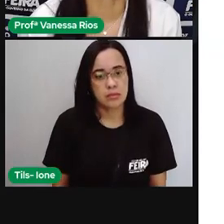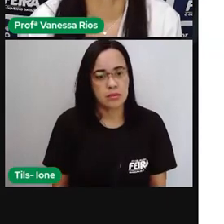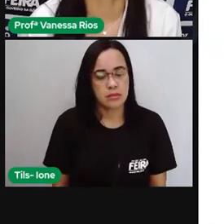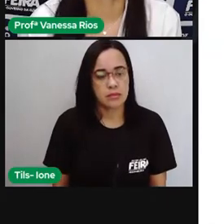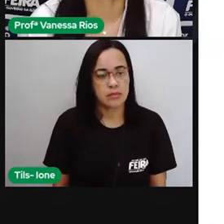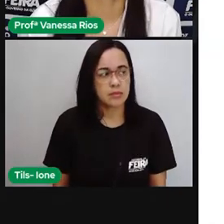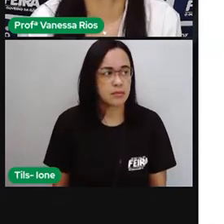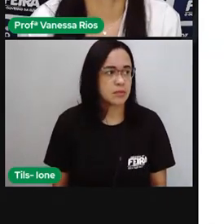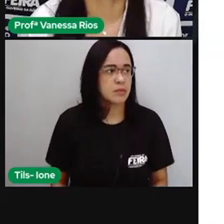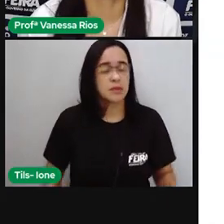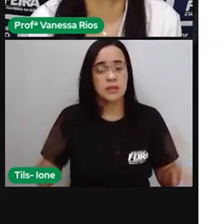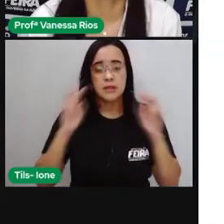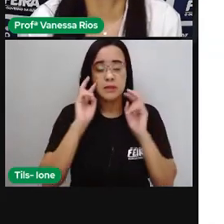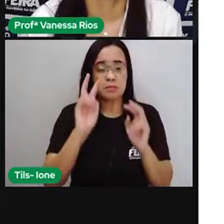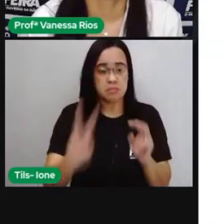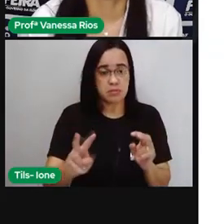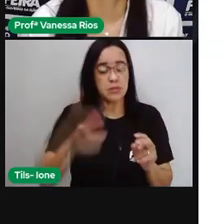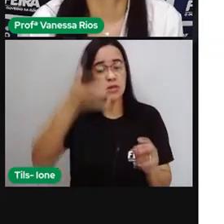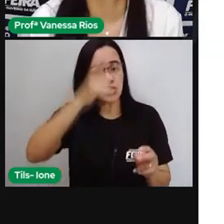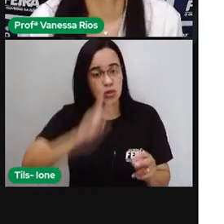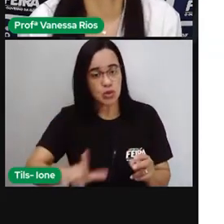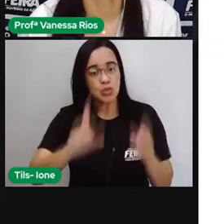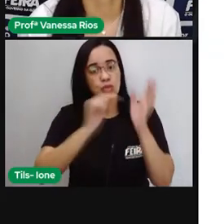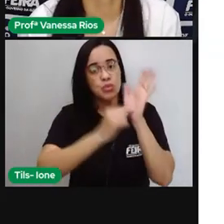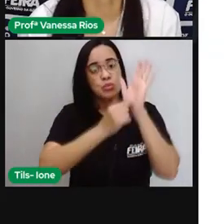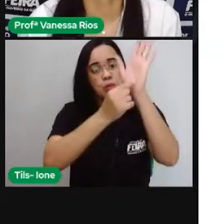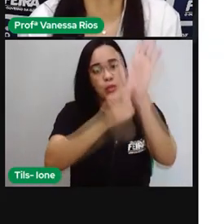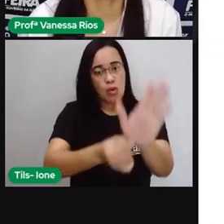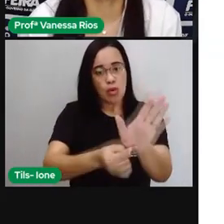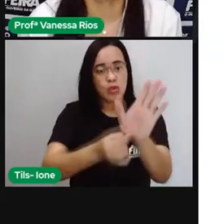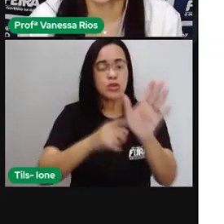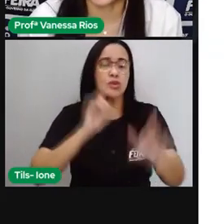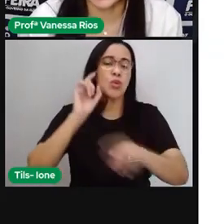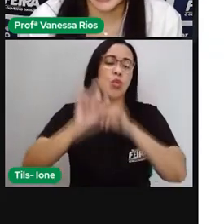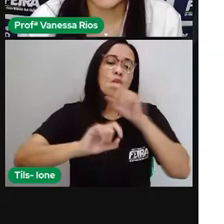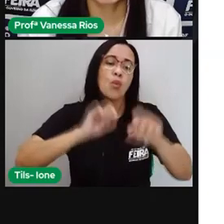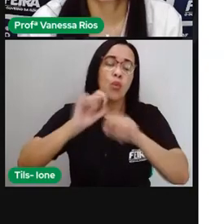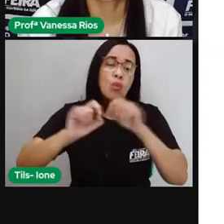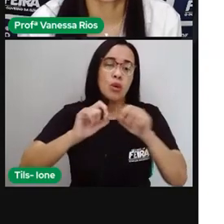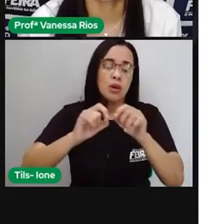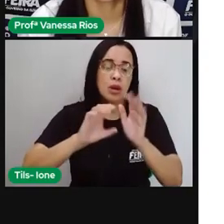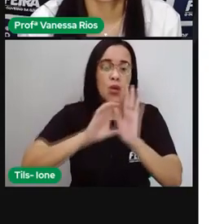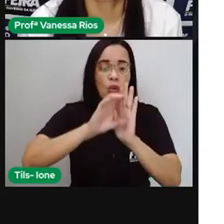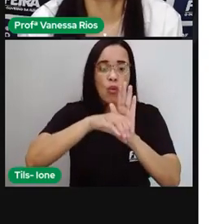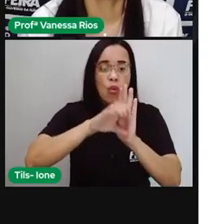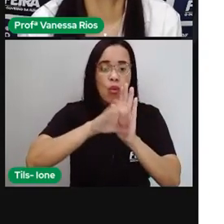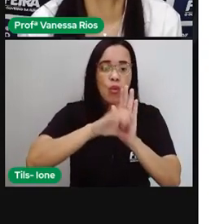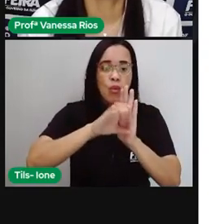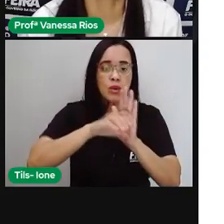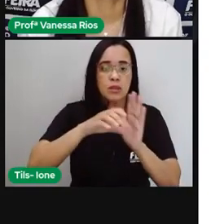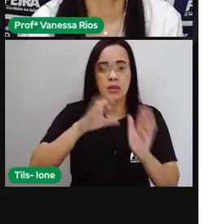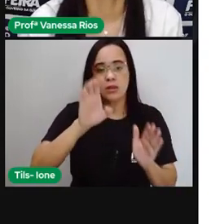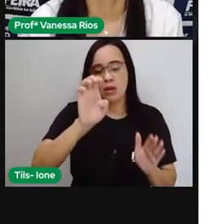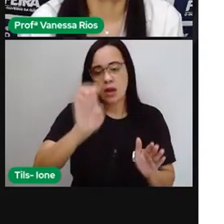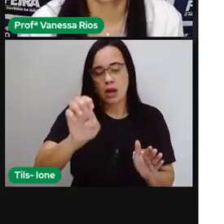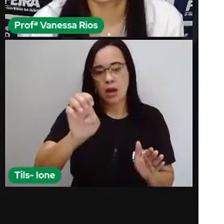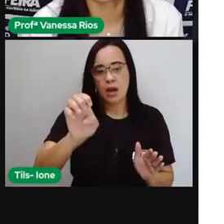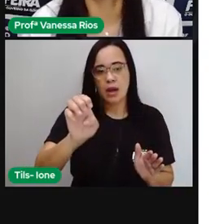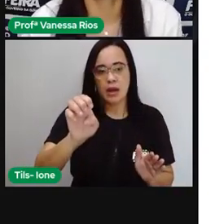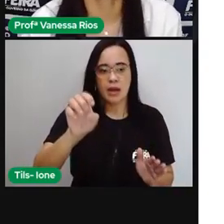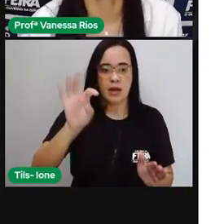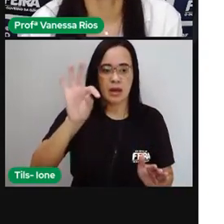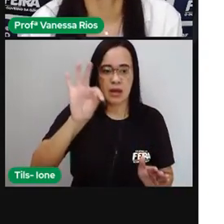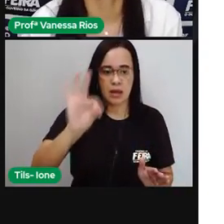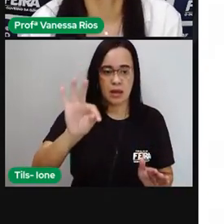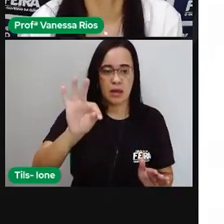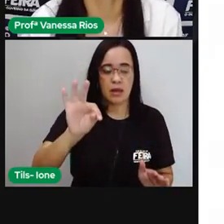E aí, a Pro traz novamente a definição de o que é etnia, não é? Quando a gente pensa lá na tela de